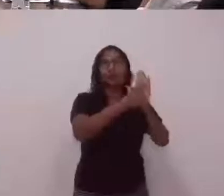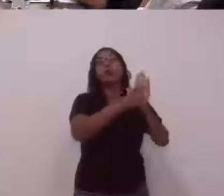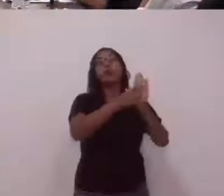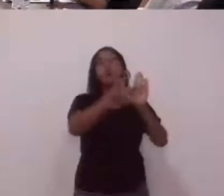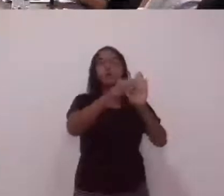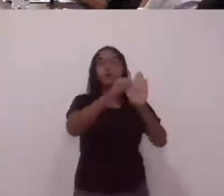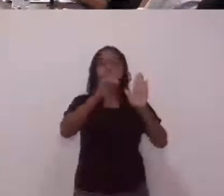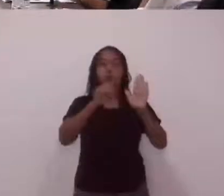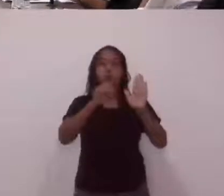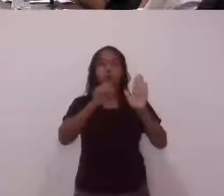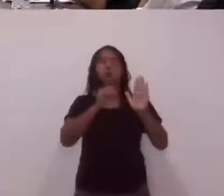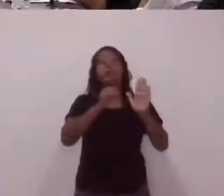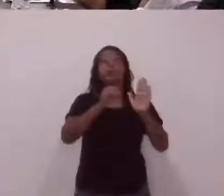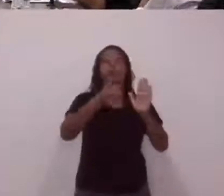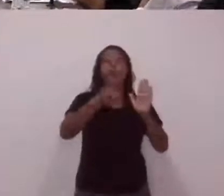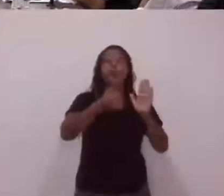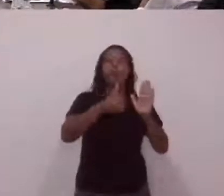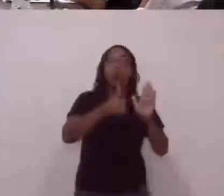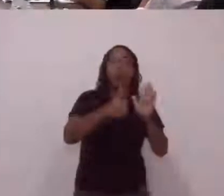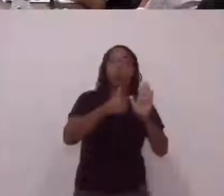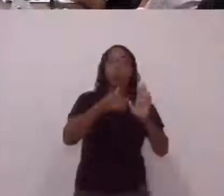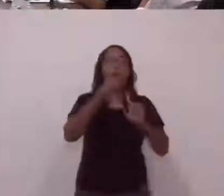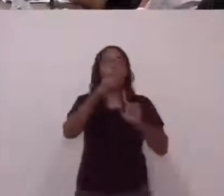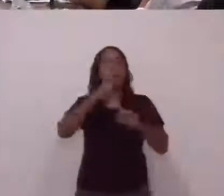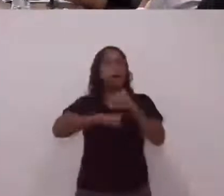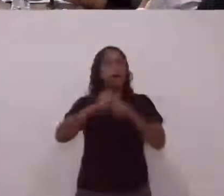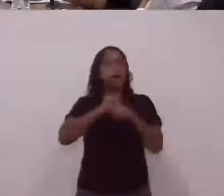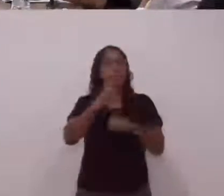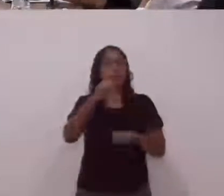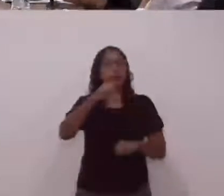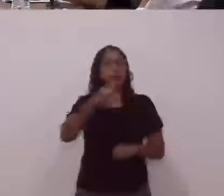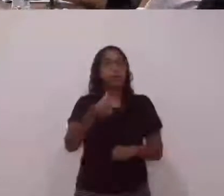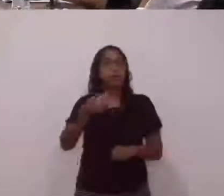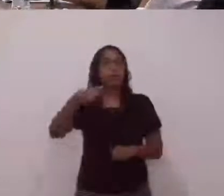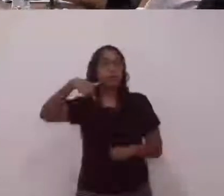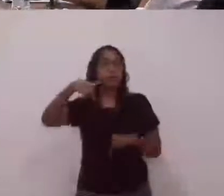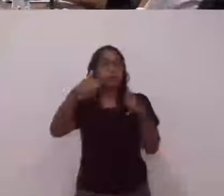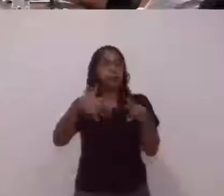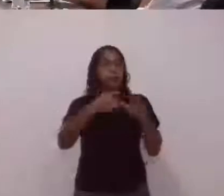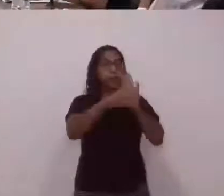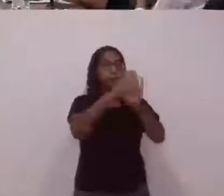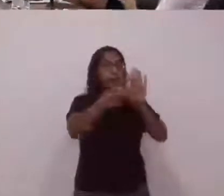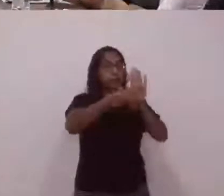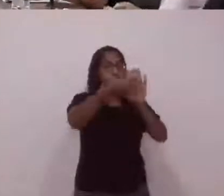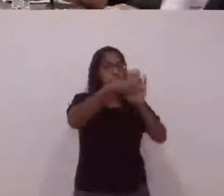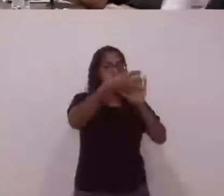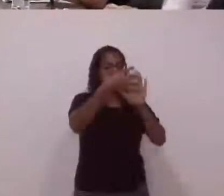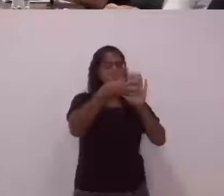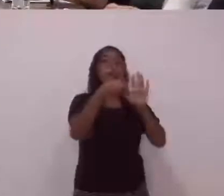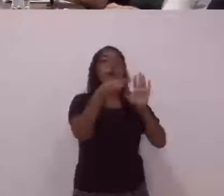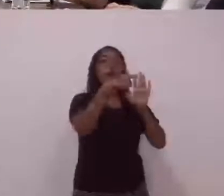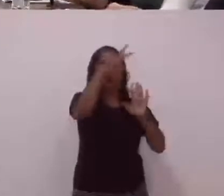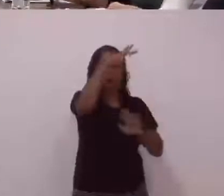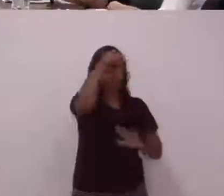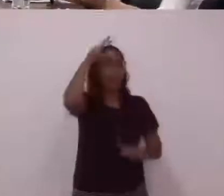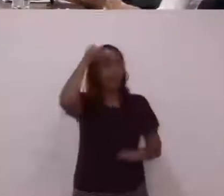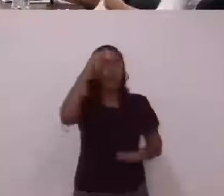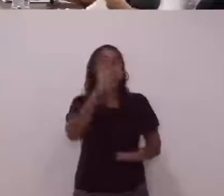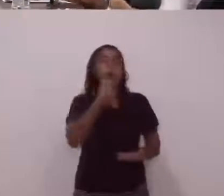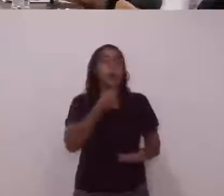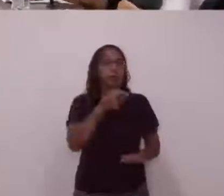1967, restitua que, artigo 4º, são infrações políticas administrativas de prefeitos municipais